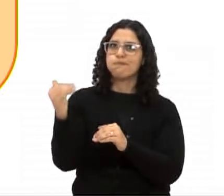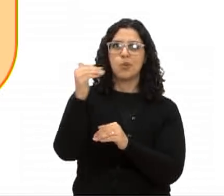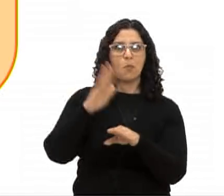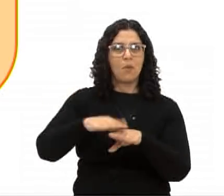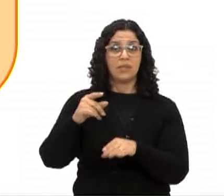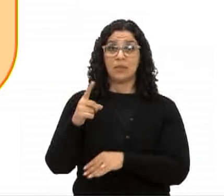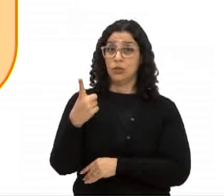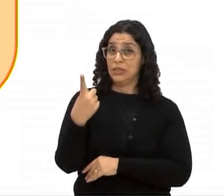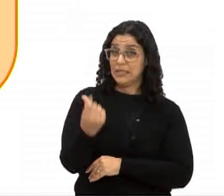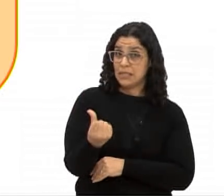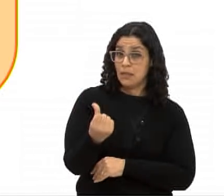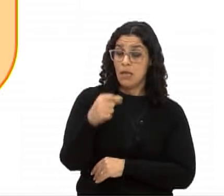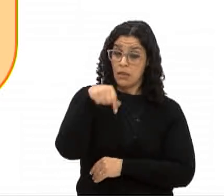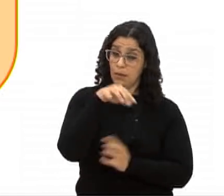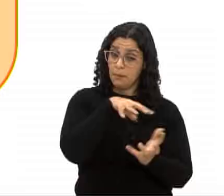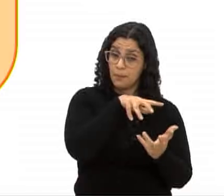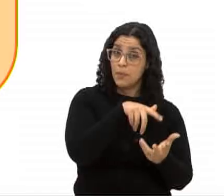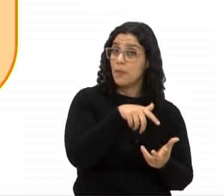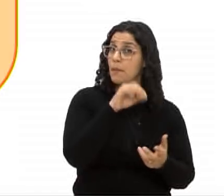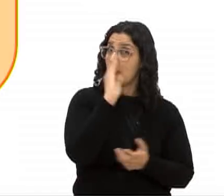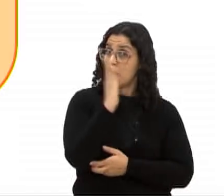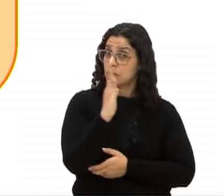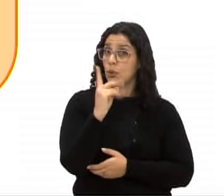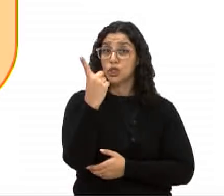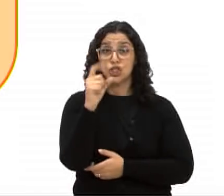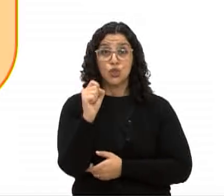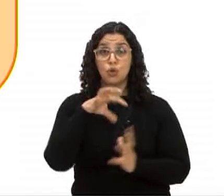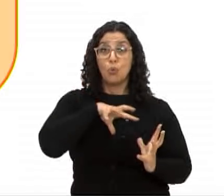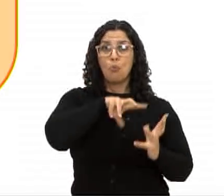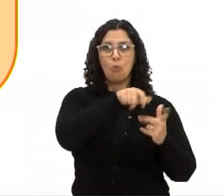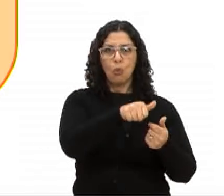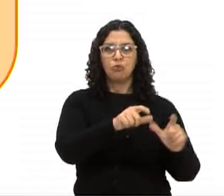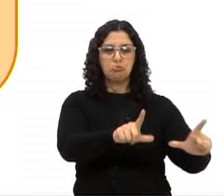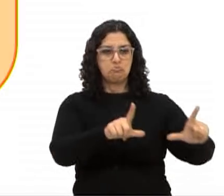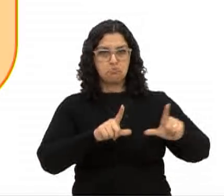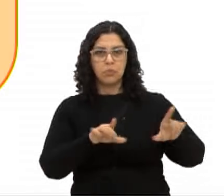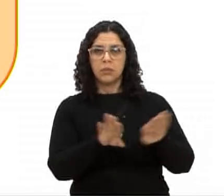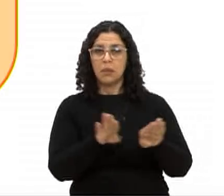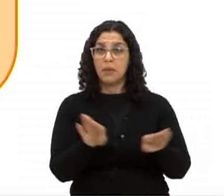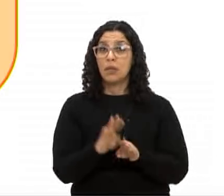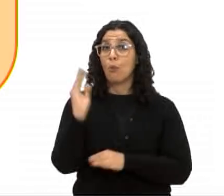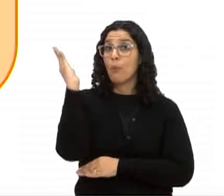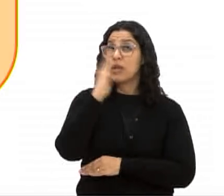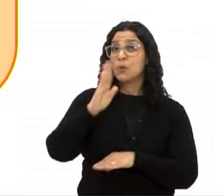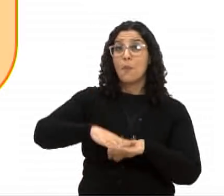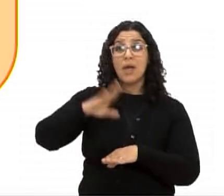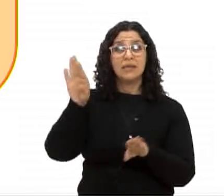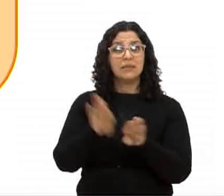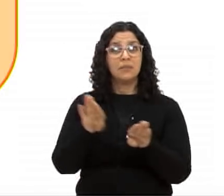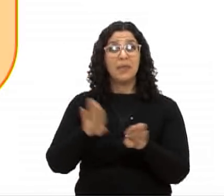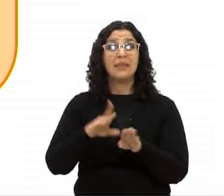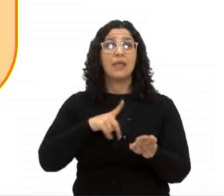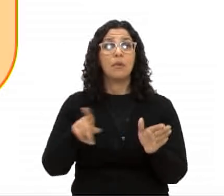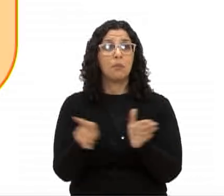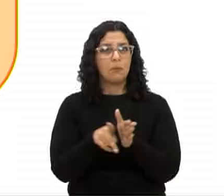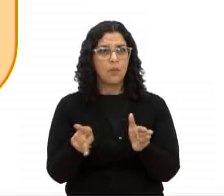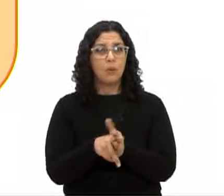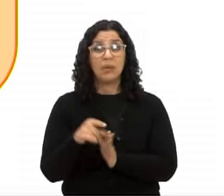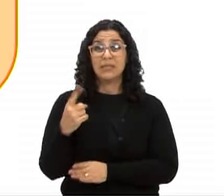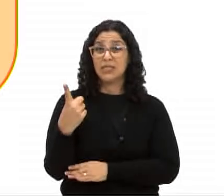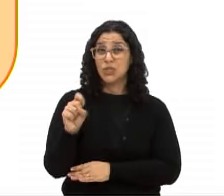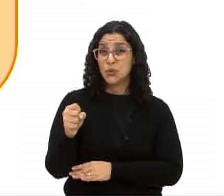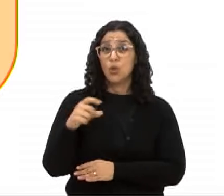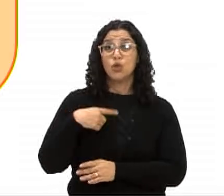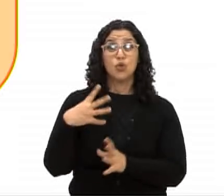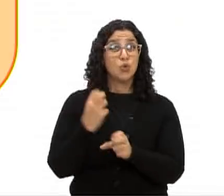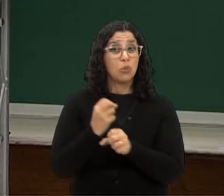né? Aos 16 era grande mestre aqui no Brasil, aos 18 internacional. Sendo o brasileiro que recebeu mais rápido esse título. Então, aos 18 anos, ele já